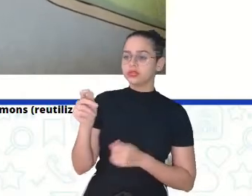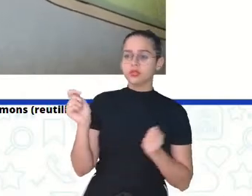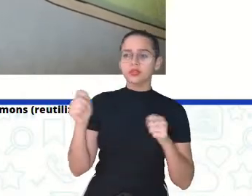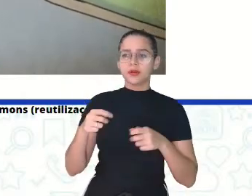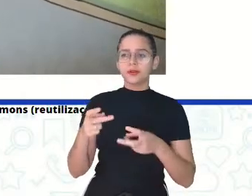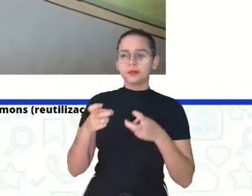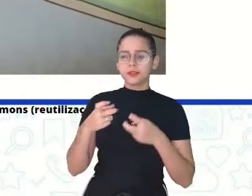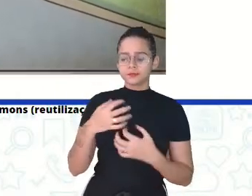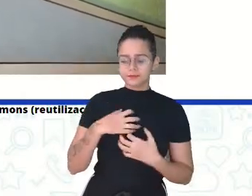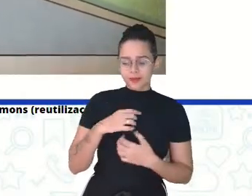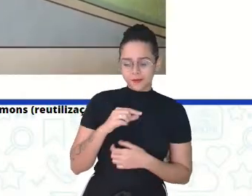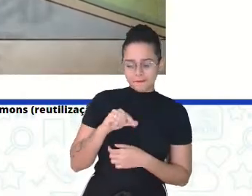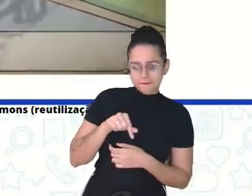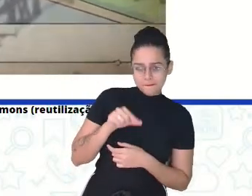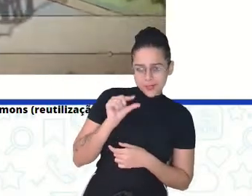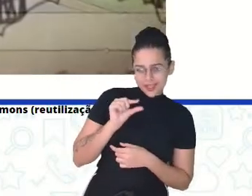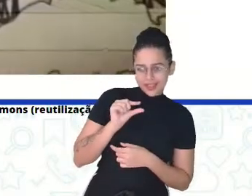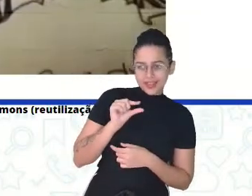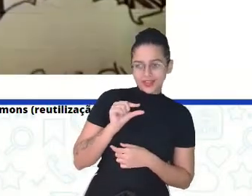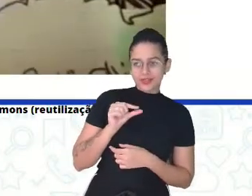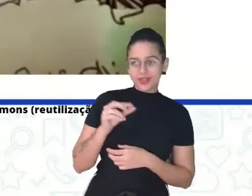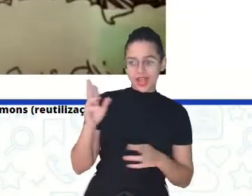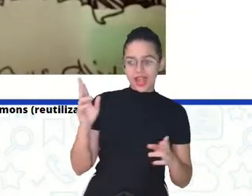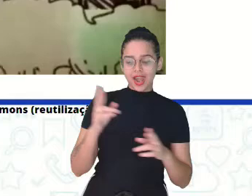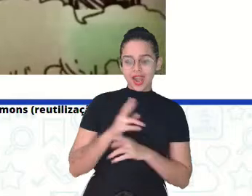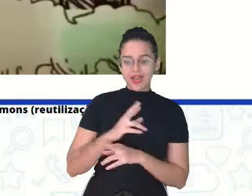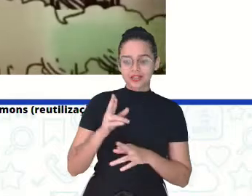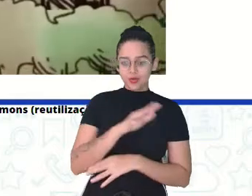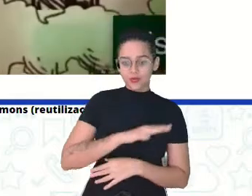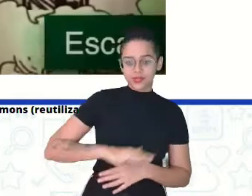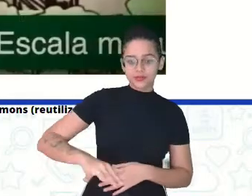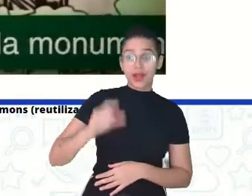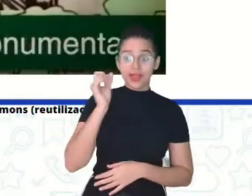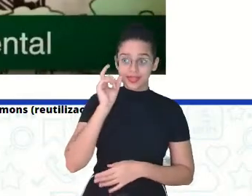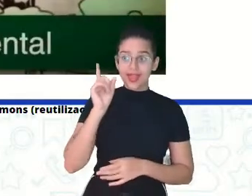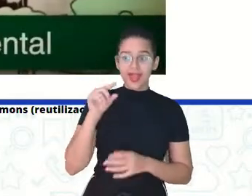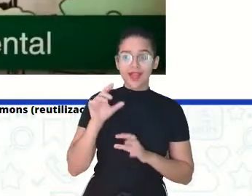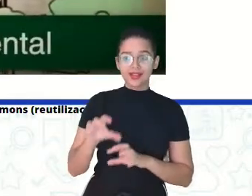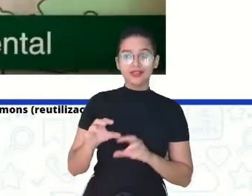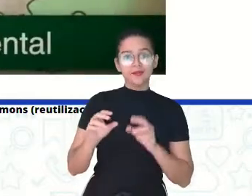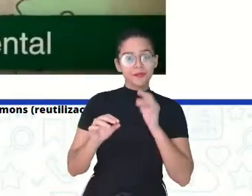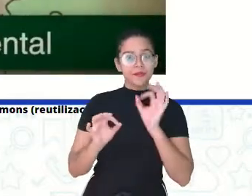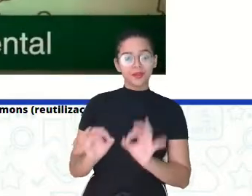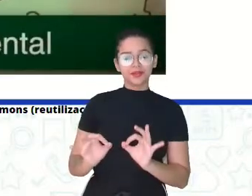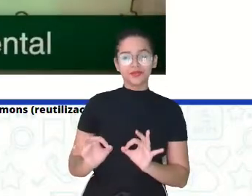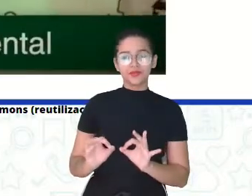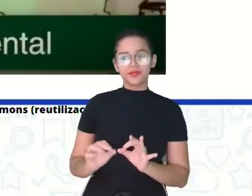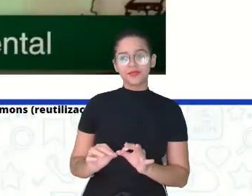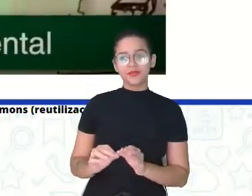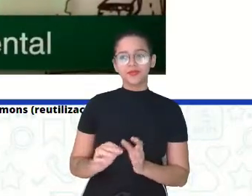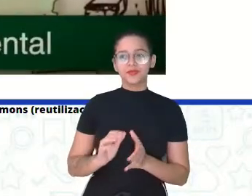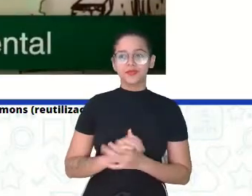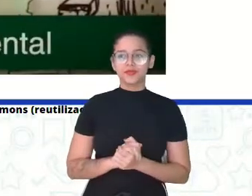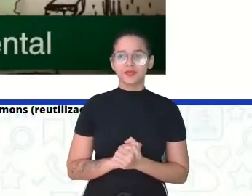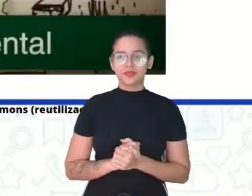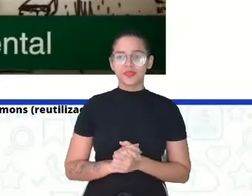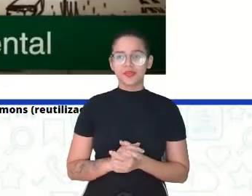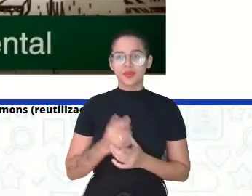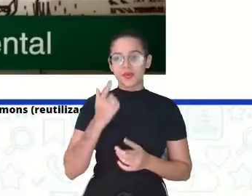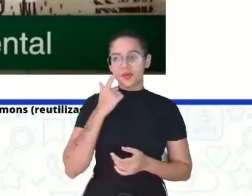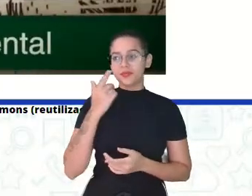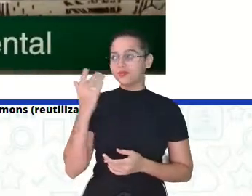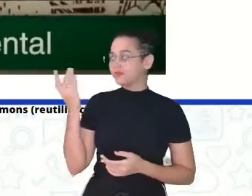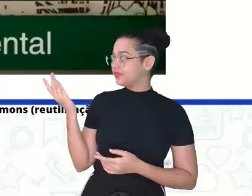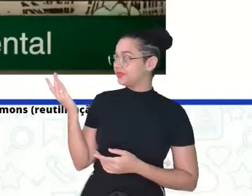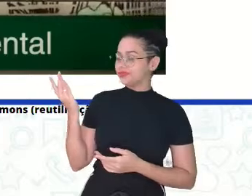se sentir pequena em relação ao espaço, porque a ideia ali é essa mesma. A escala monumental com que essa parte da cidade foi